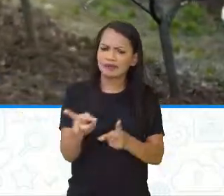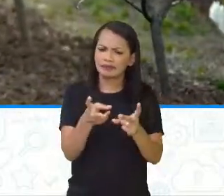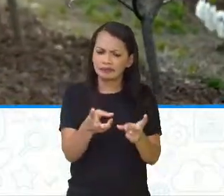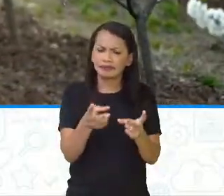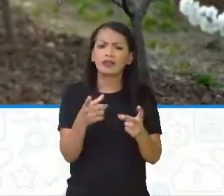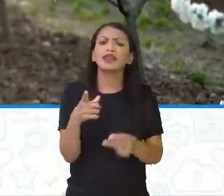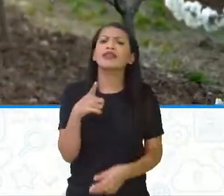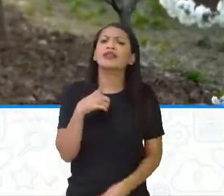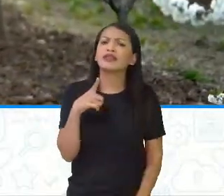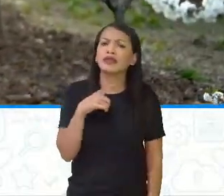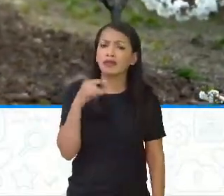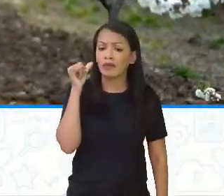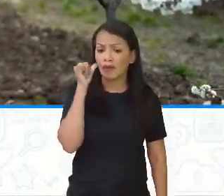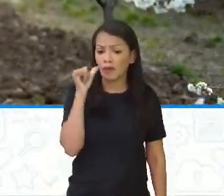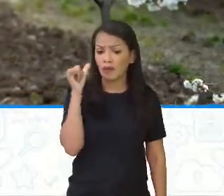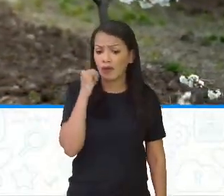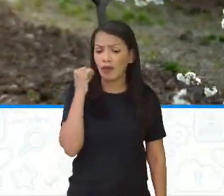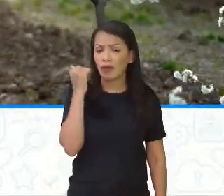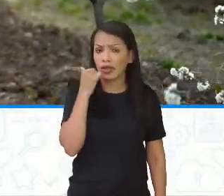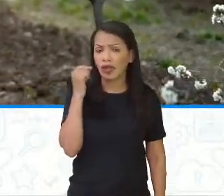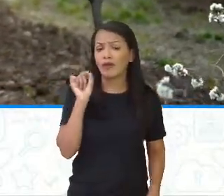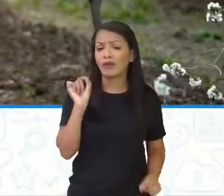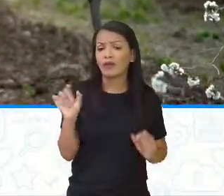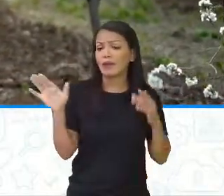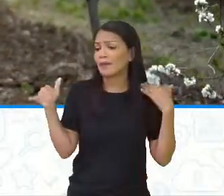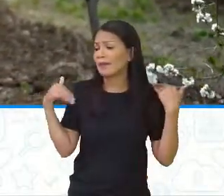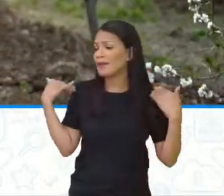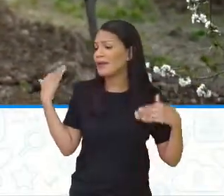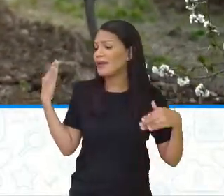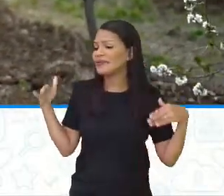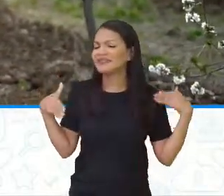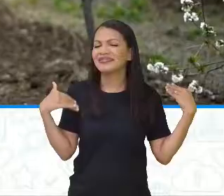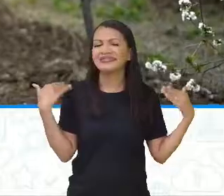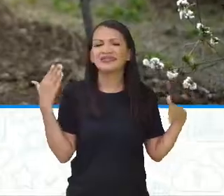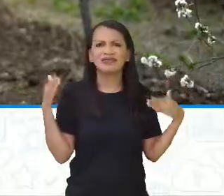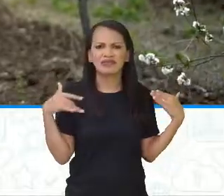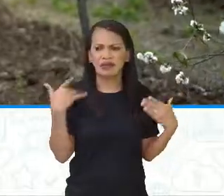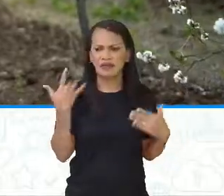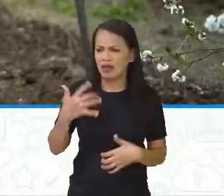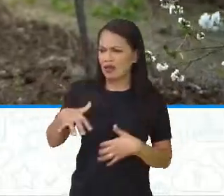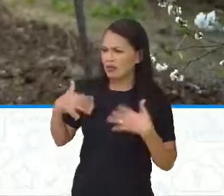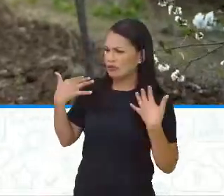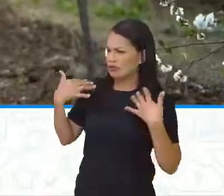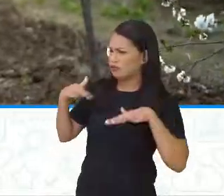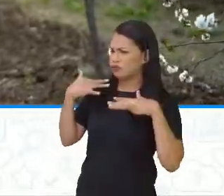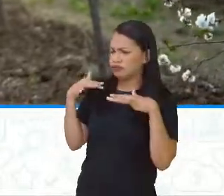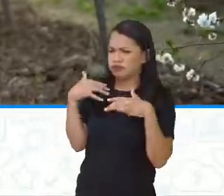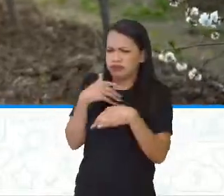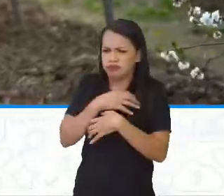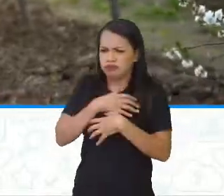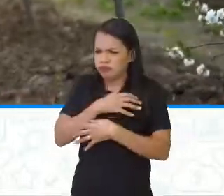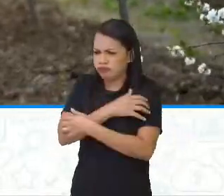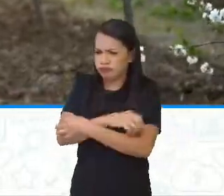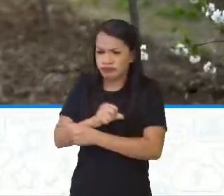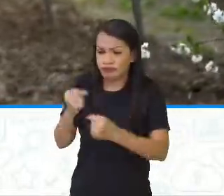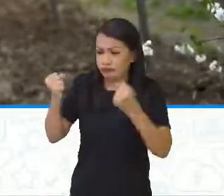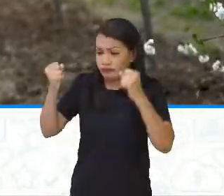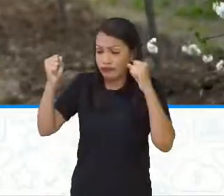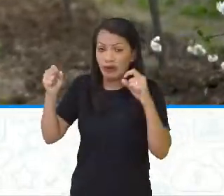no campo, né? E ela está agitada ou ela está